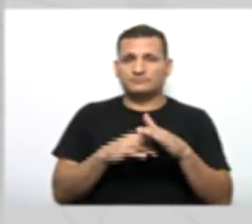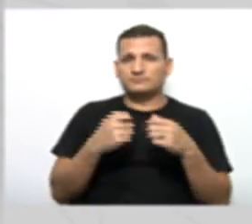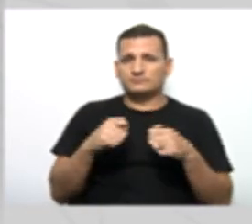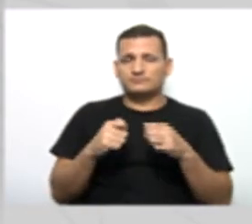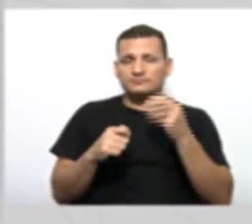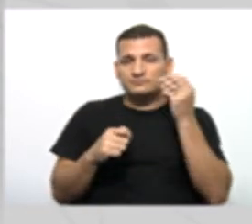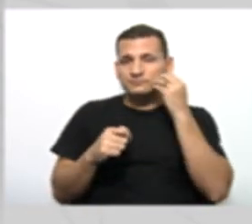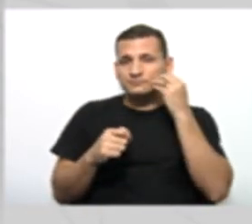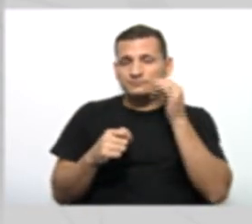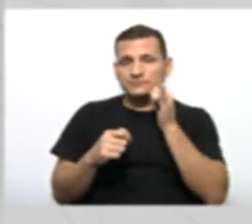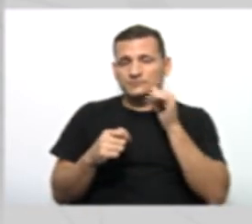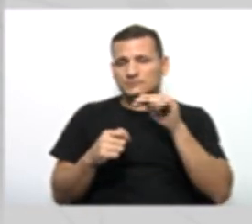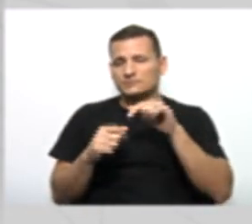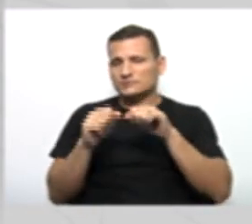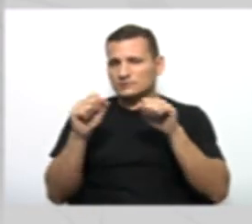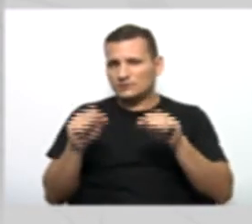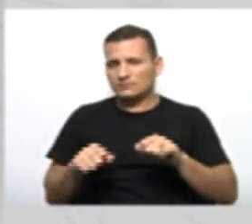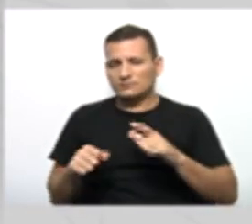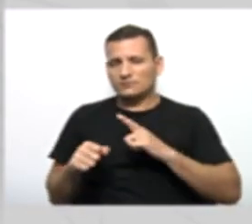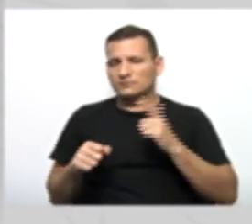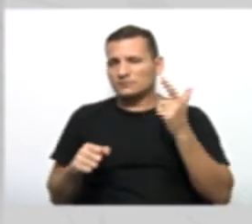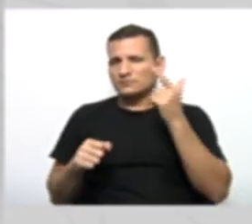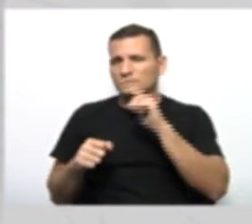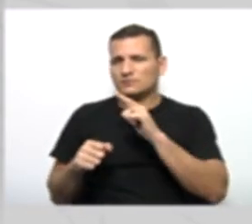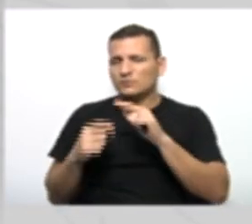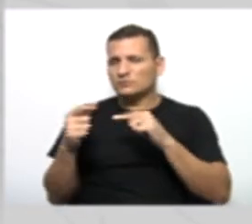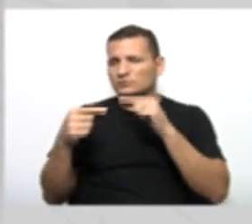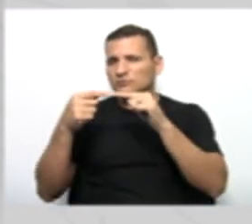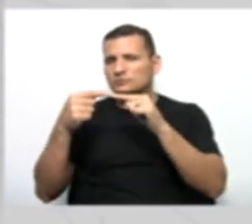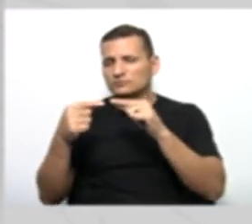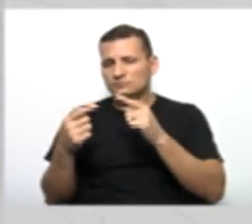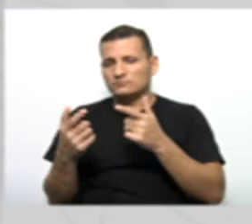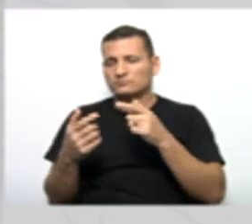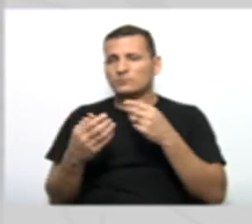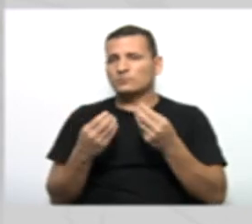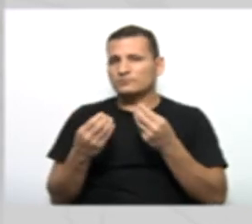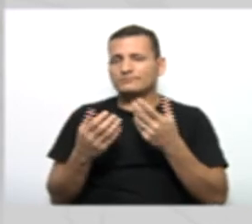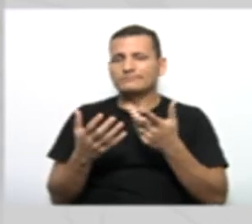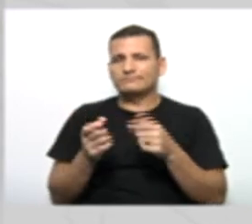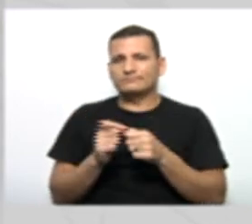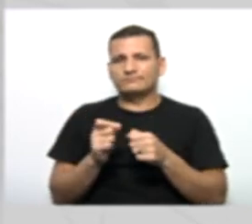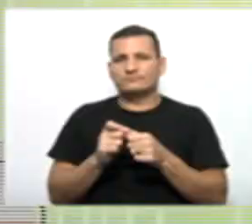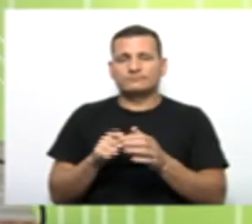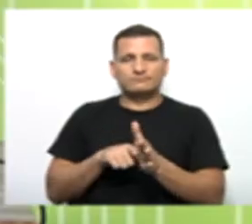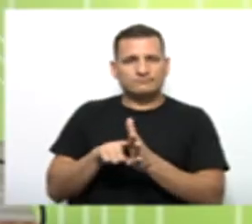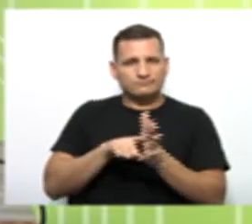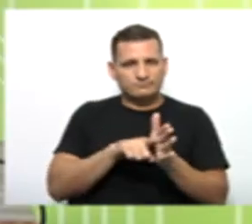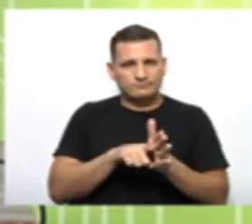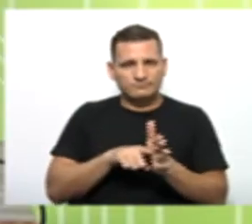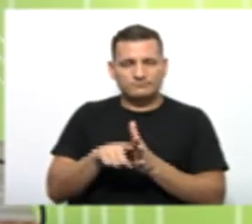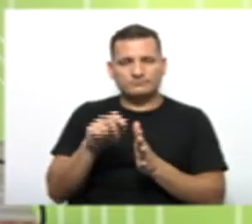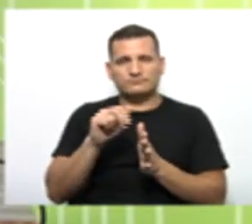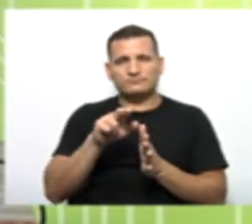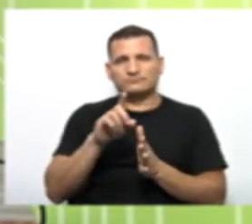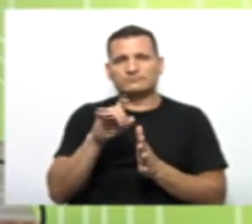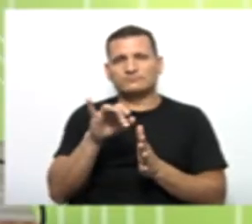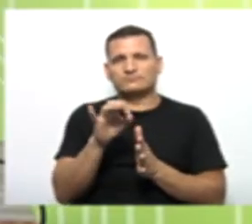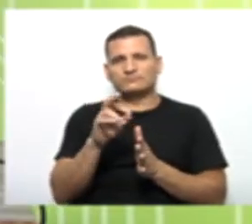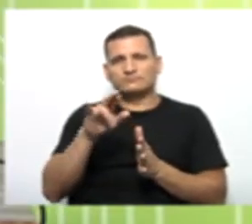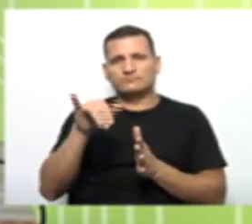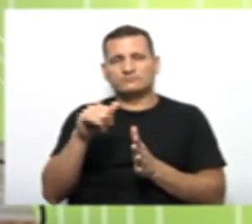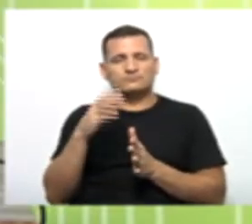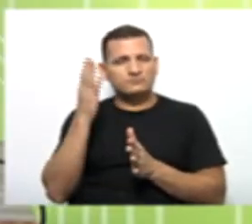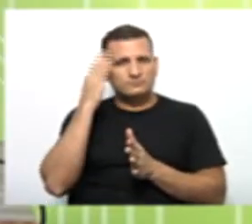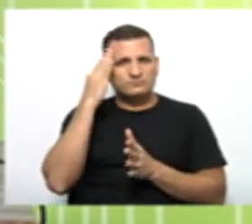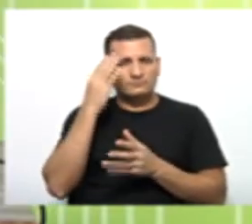atingindo os resultados que deveria atingir. Então, para isso, é realizada uma auditoria ambiental, justamente para verificar quais resultados